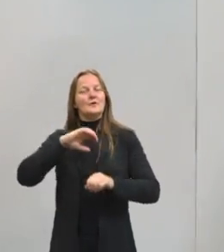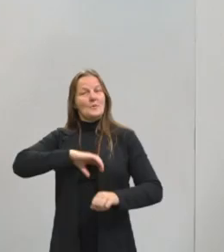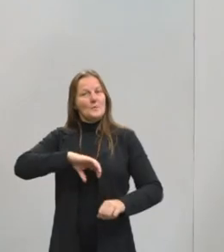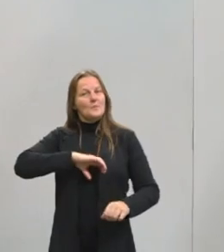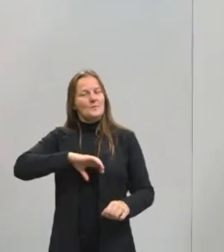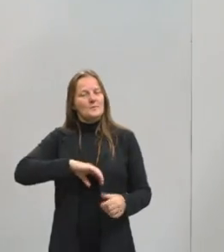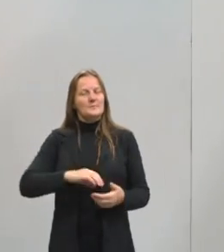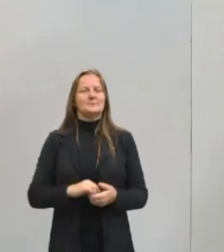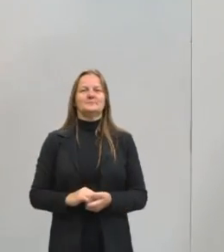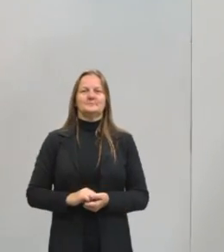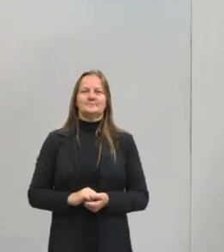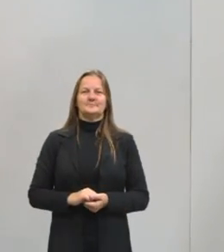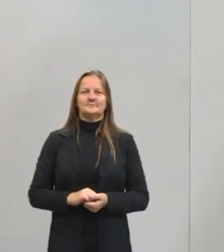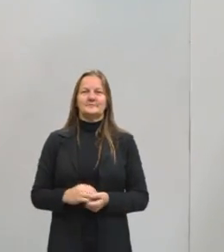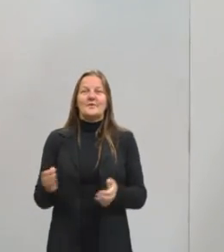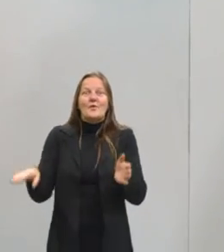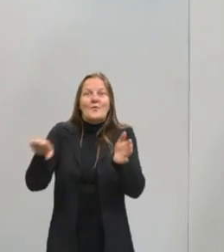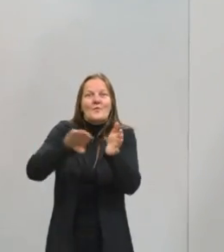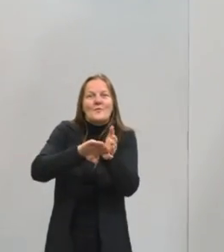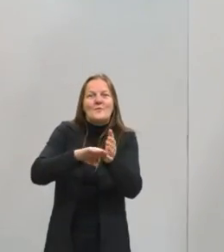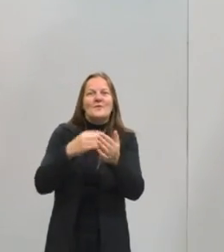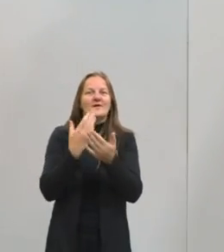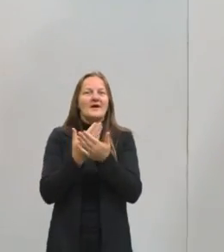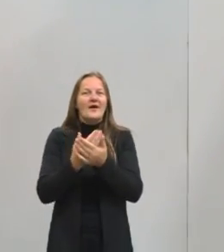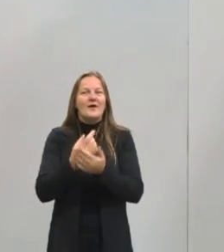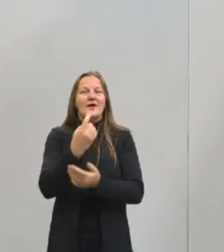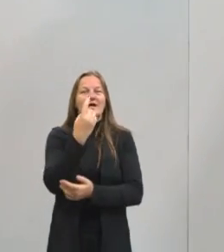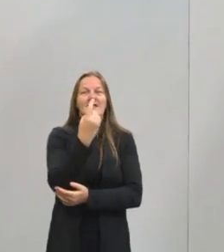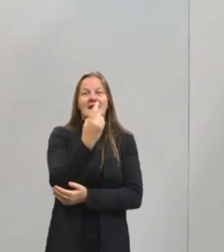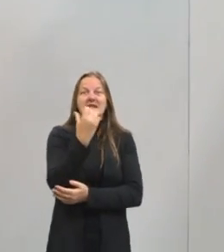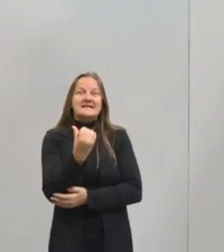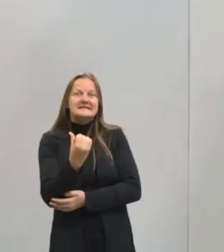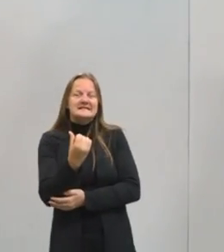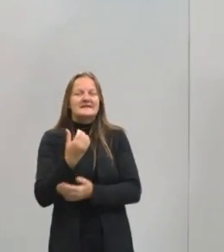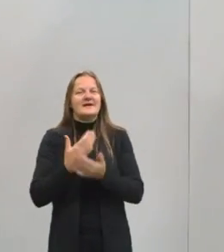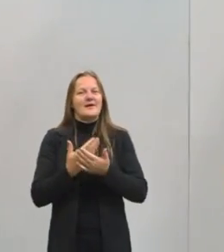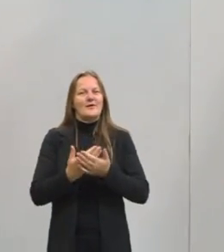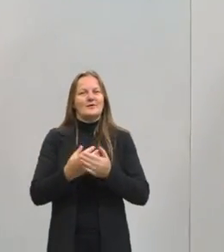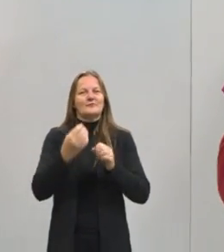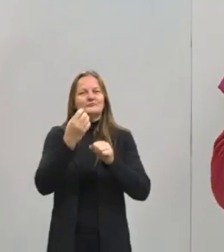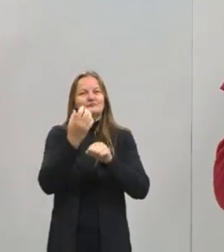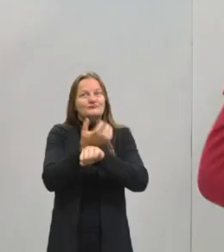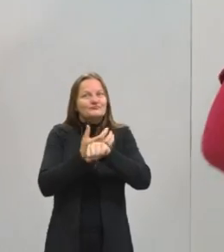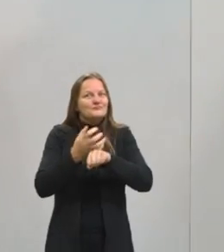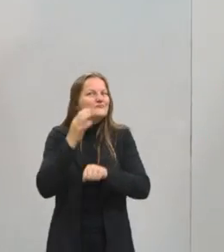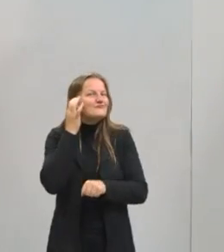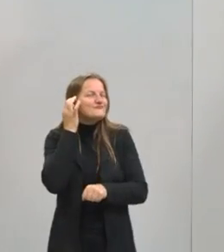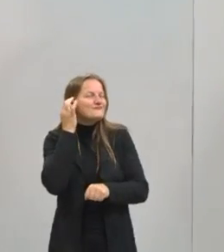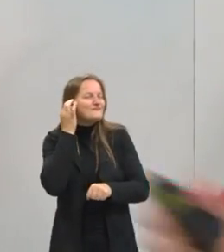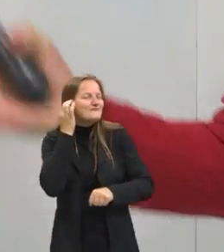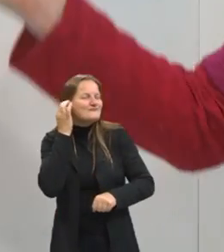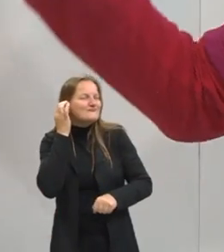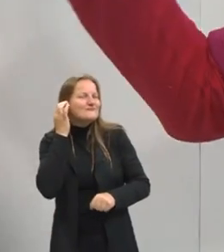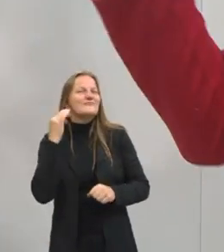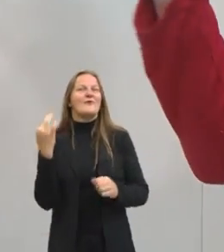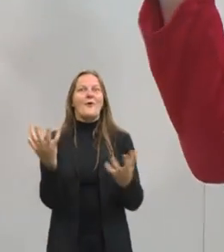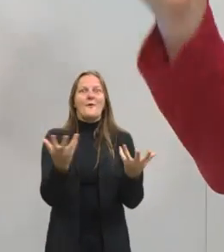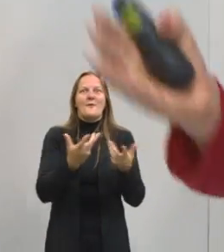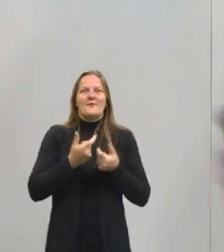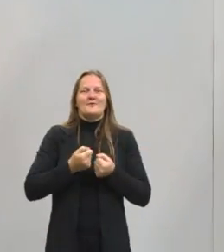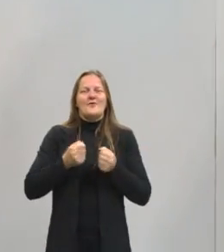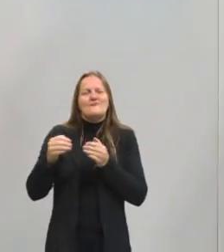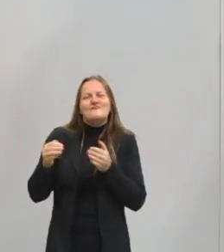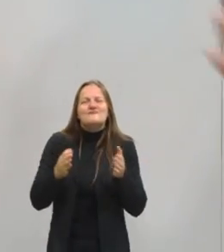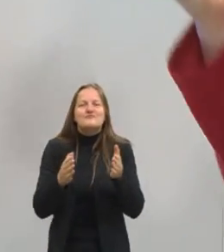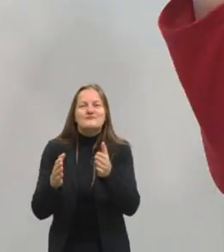língua portuguesa. Chegamos hoje à nossa décima sexta aula desse componente maravilhoso nessa caminhada que a gente